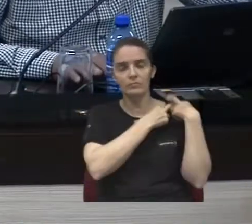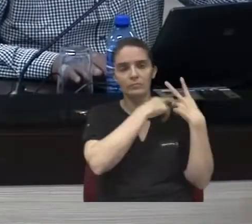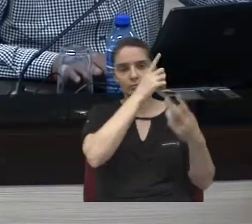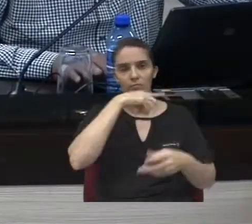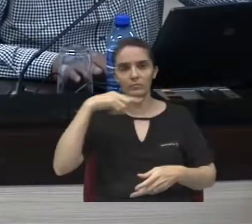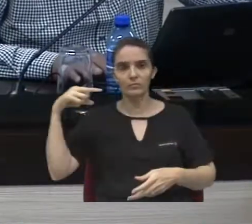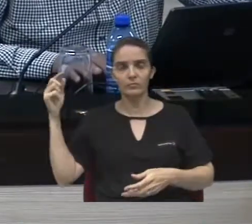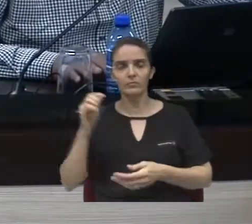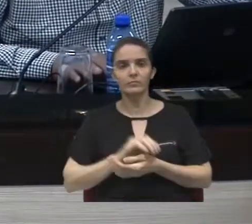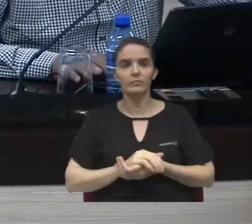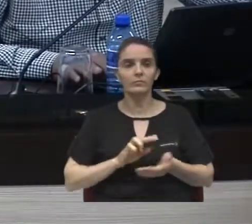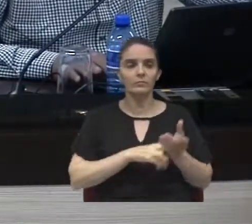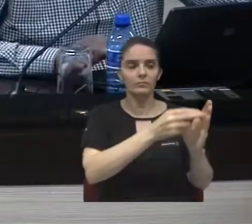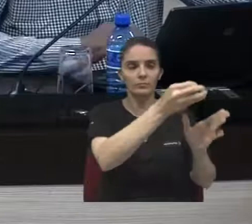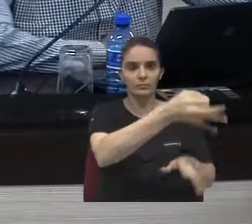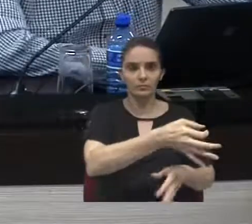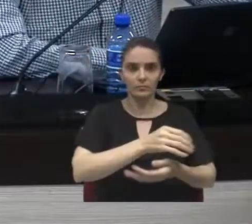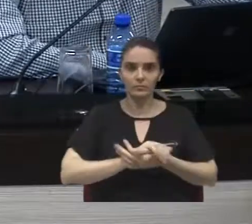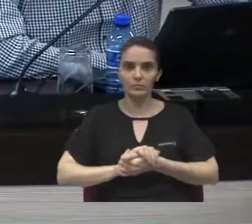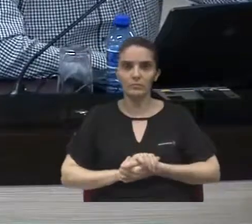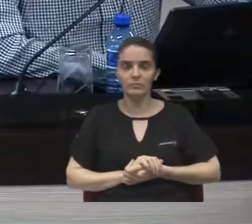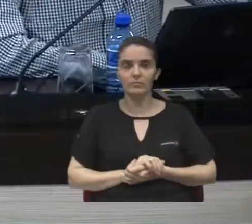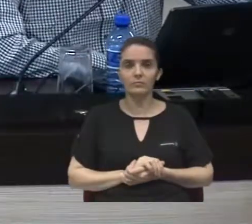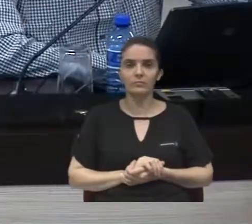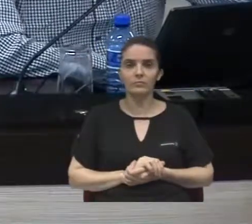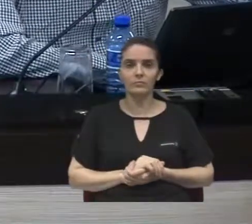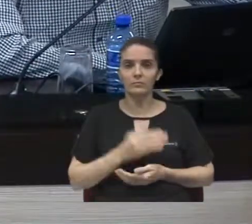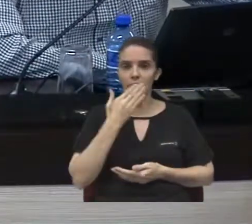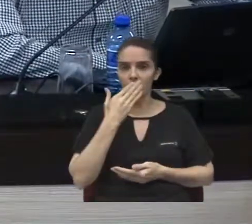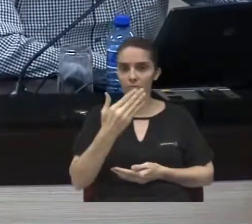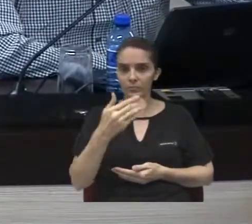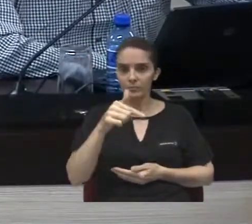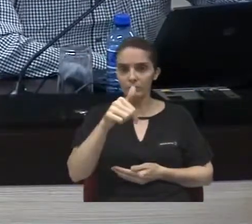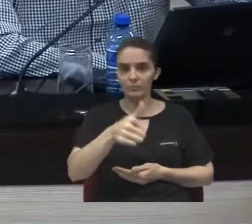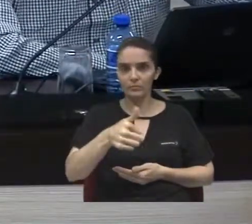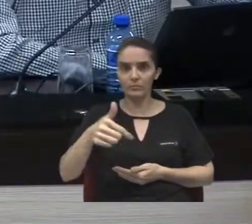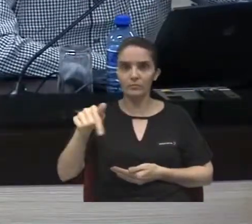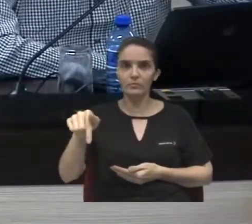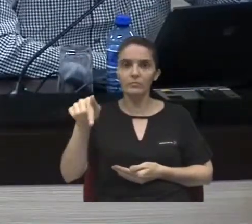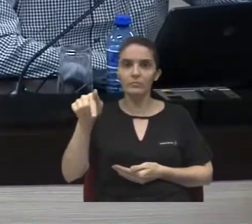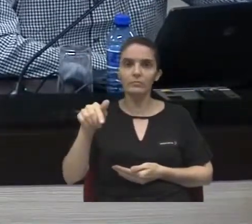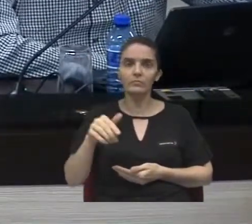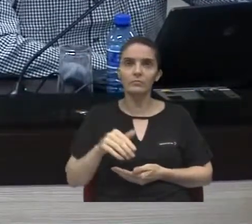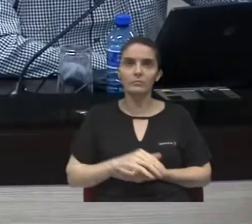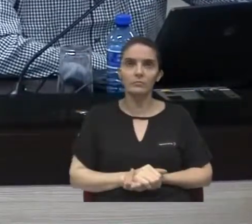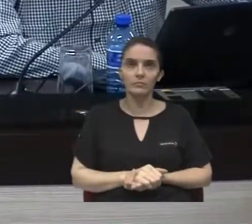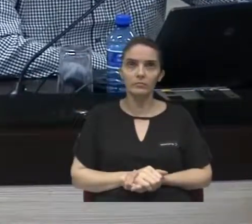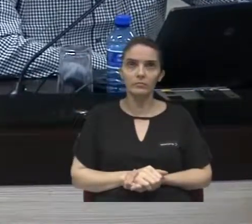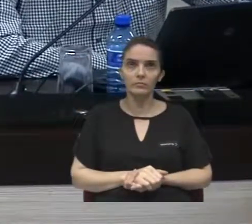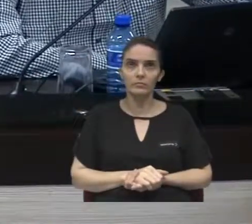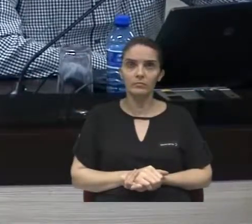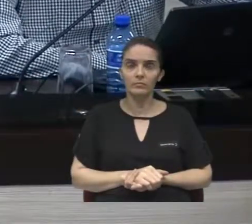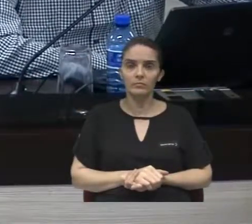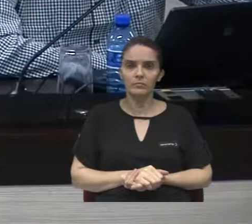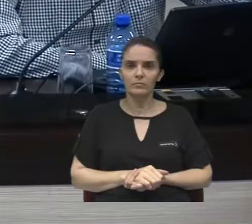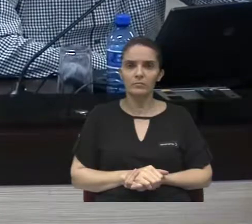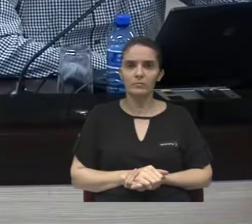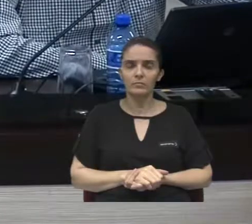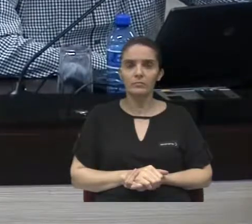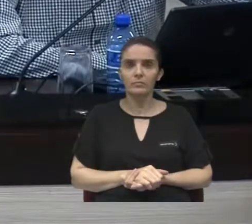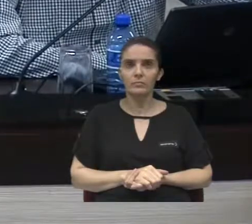Costa. Às comissões. Requerimento 117/2019 requer informações Questão de ordem, senhor Poder presidente. Executivo.